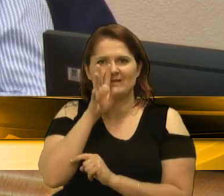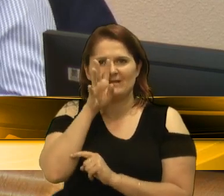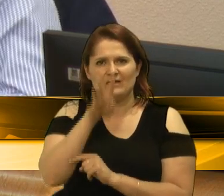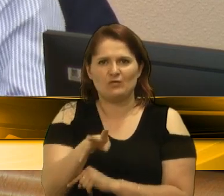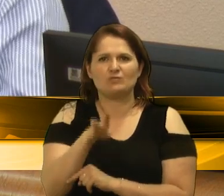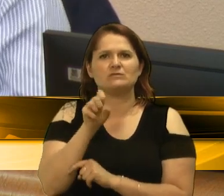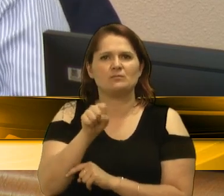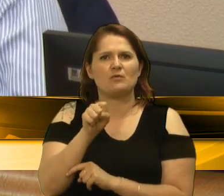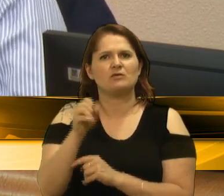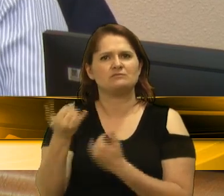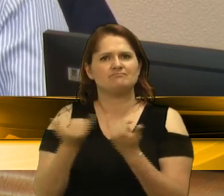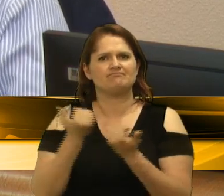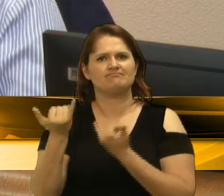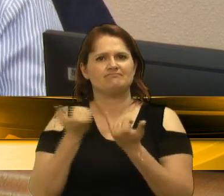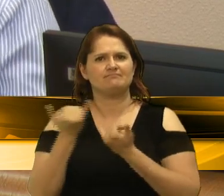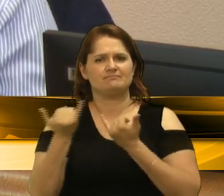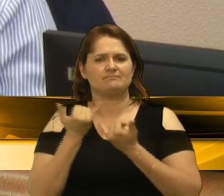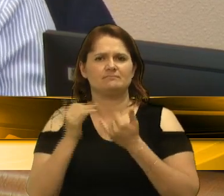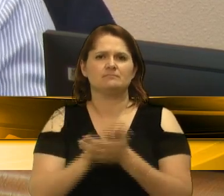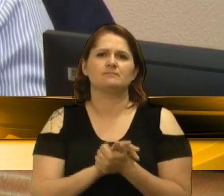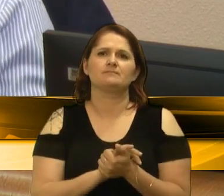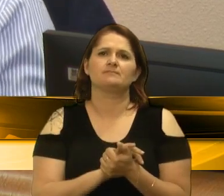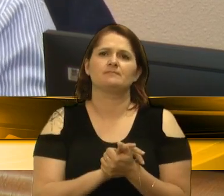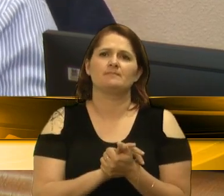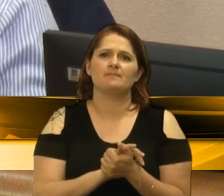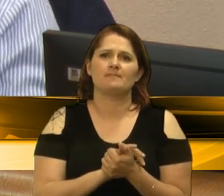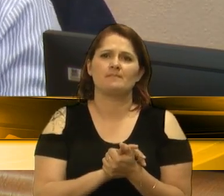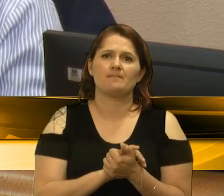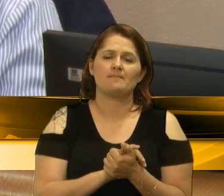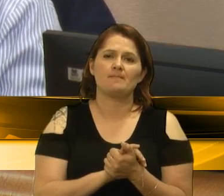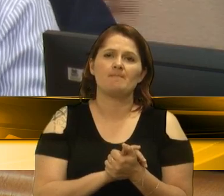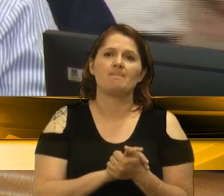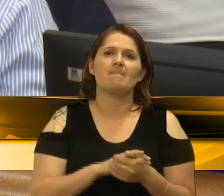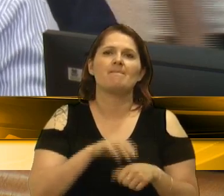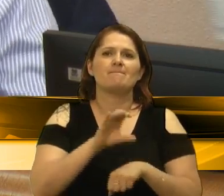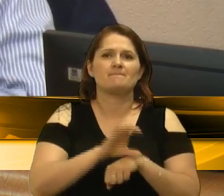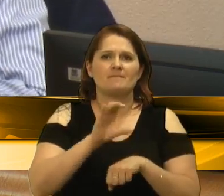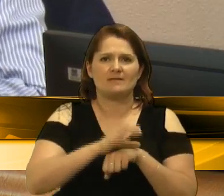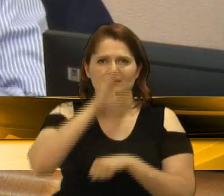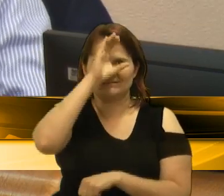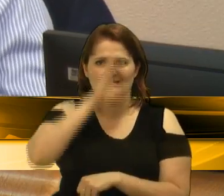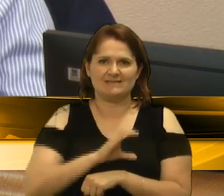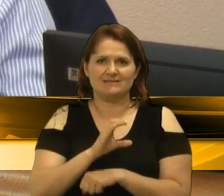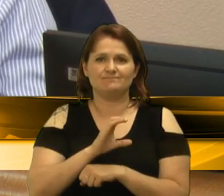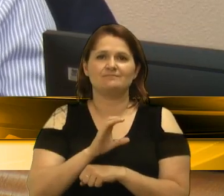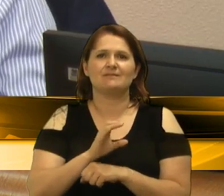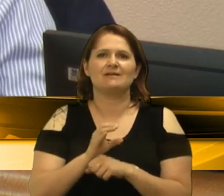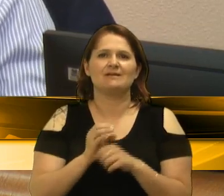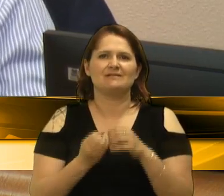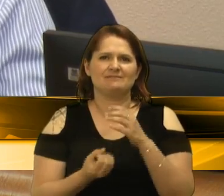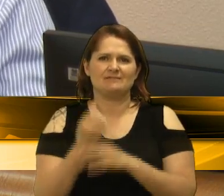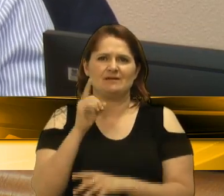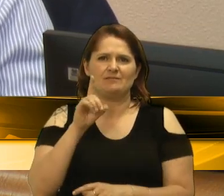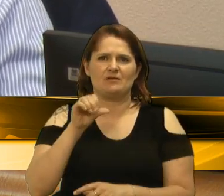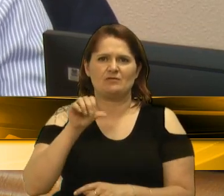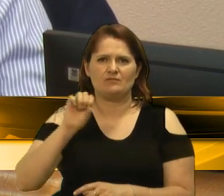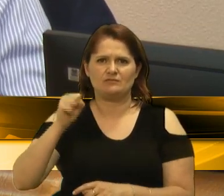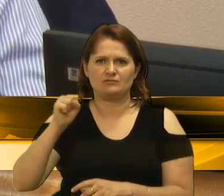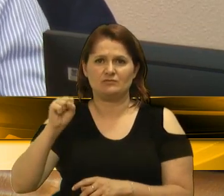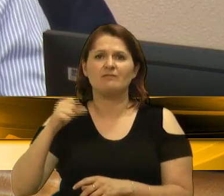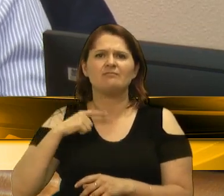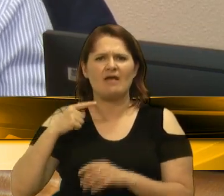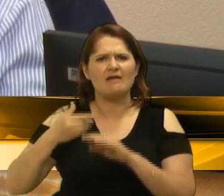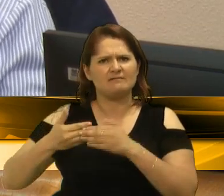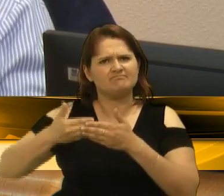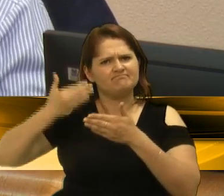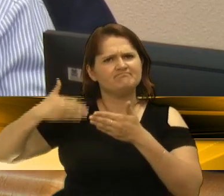seguintes informações. A chamada Constituição Cidadã, promulgada em 88, nascendo aberta pelas cartas anteriores, ao mesmo